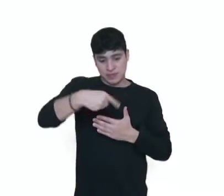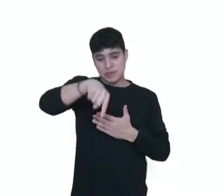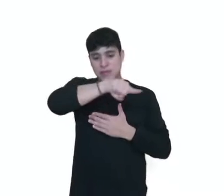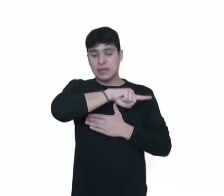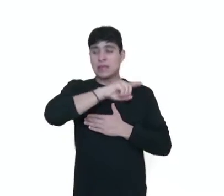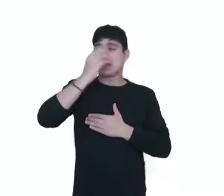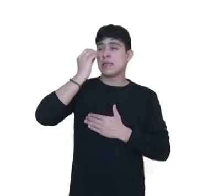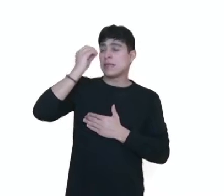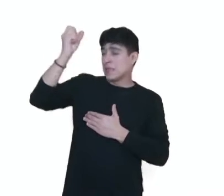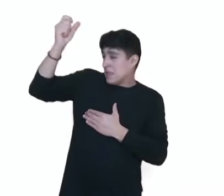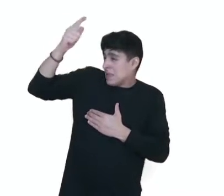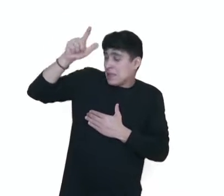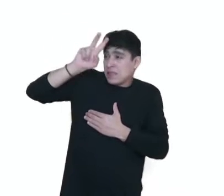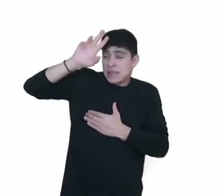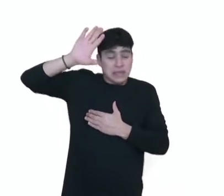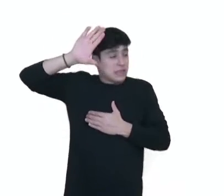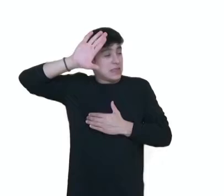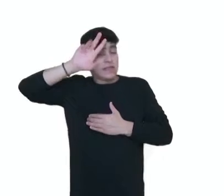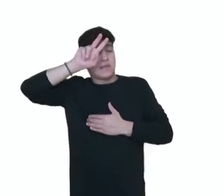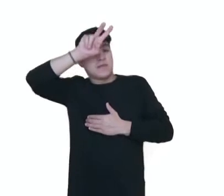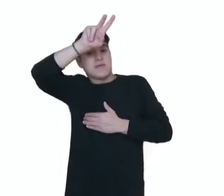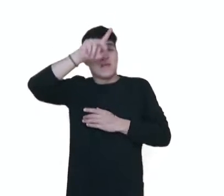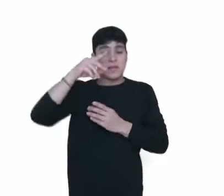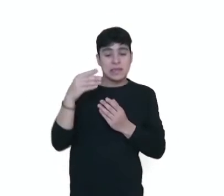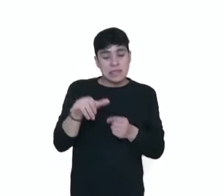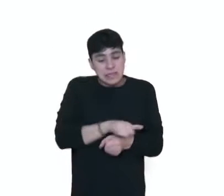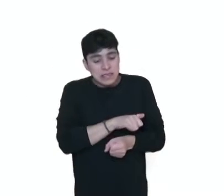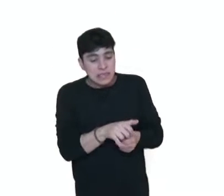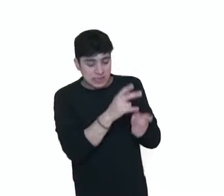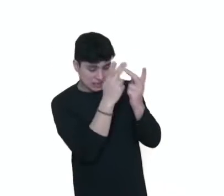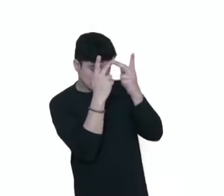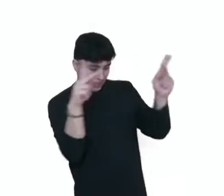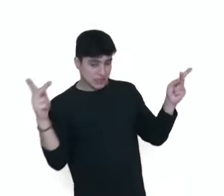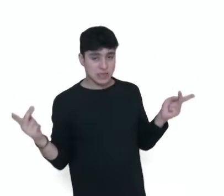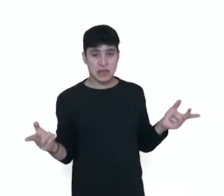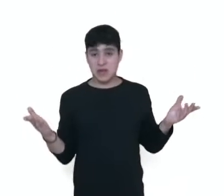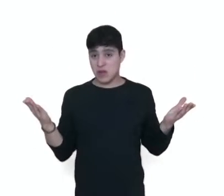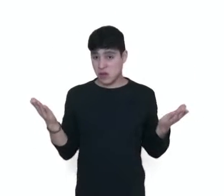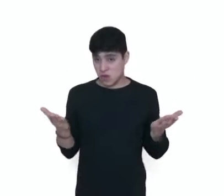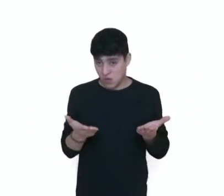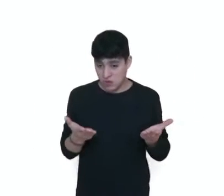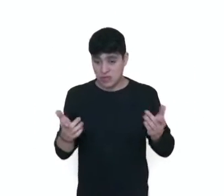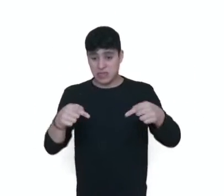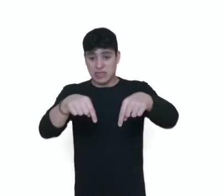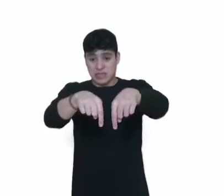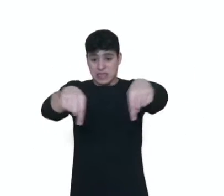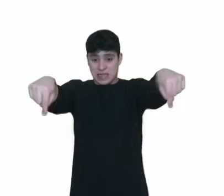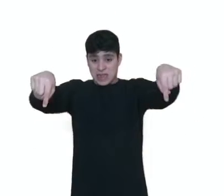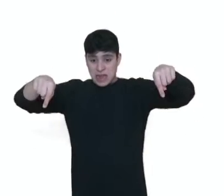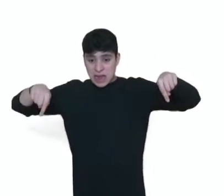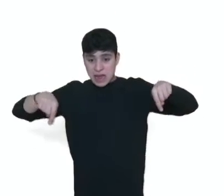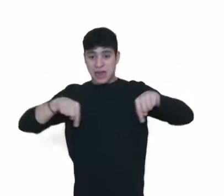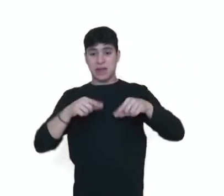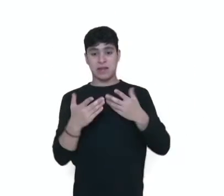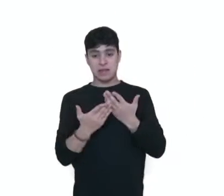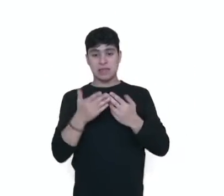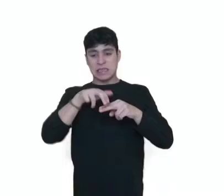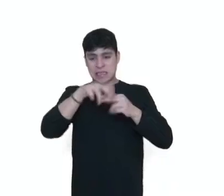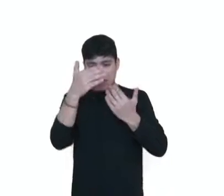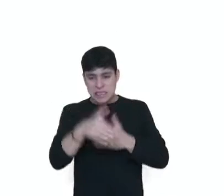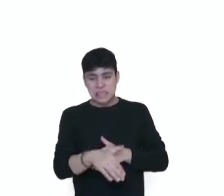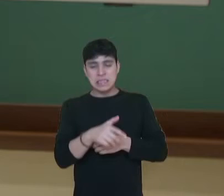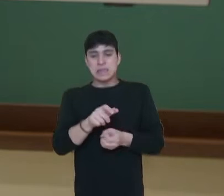proteger do sol das mais diversas formas possíveis. Se hoje em dia em sala de aula fazer prova já é um teste para nossos